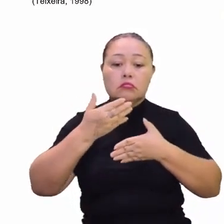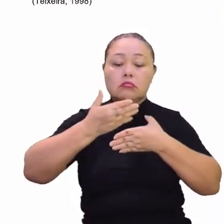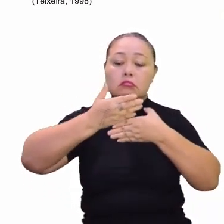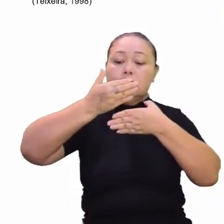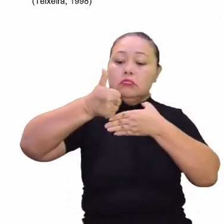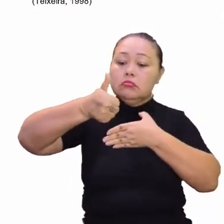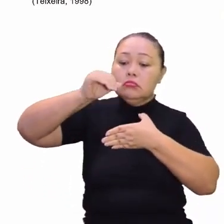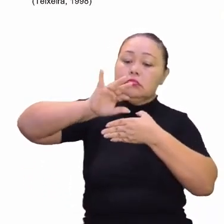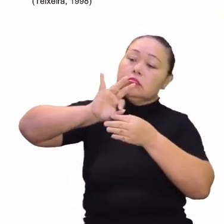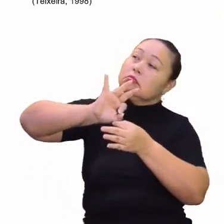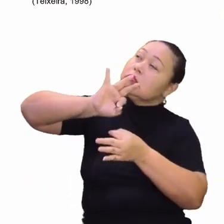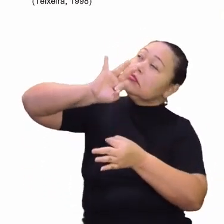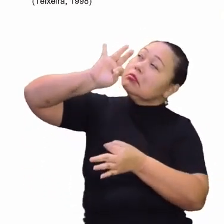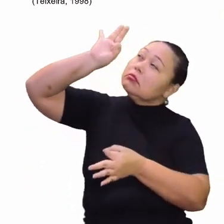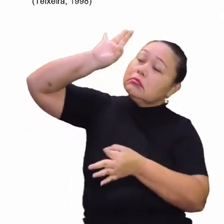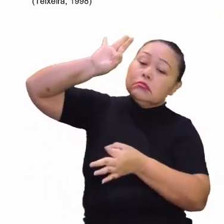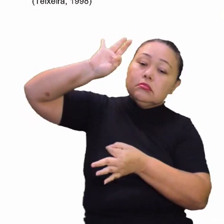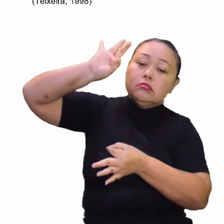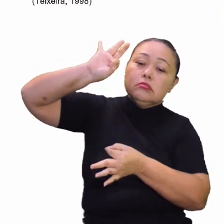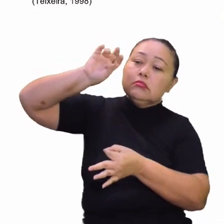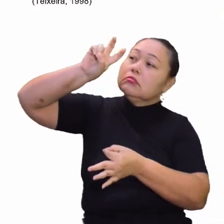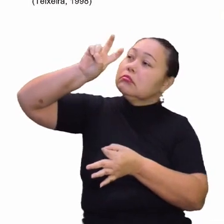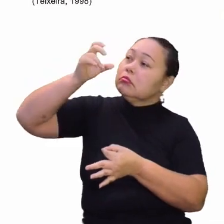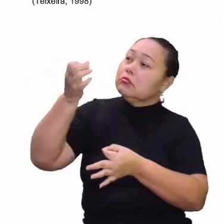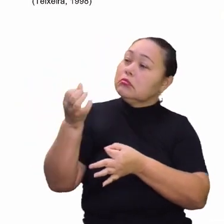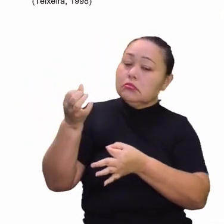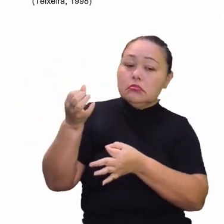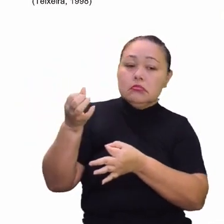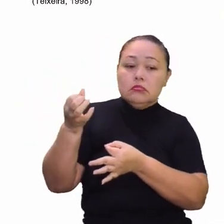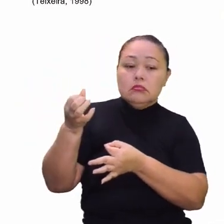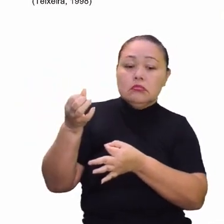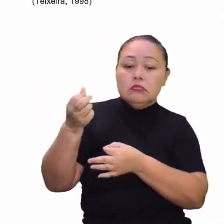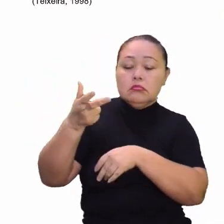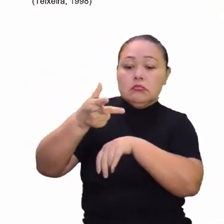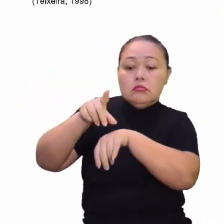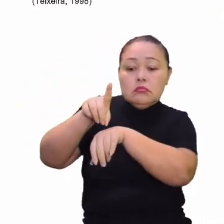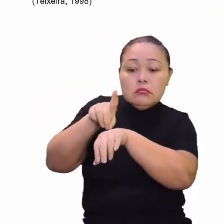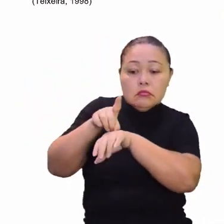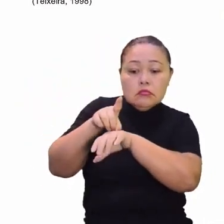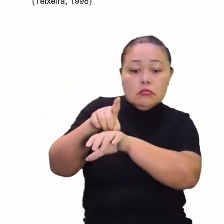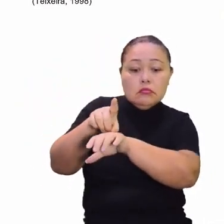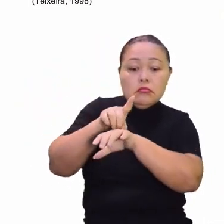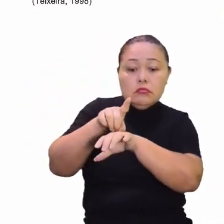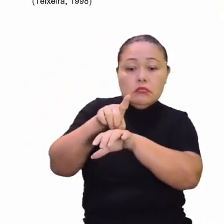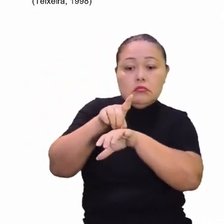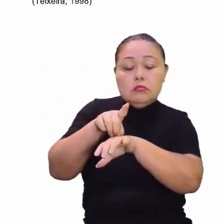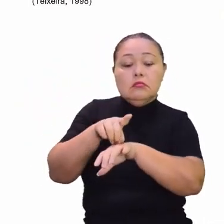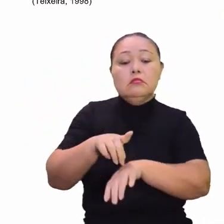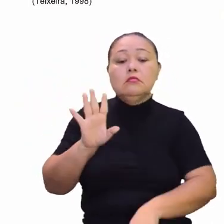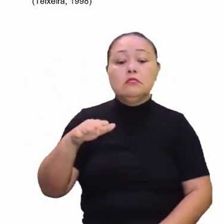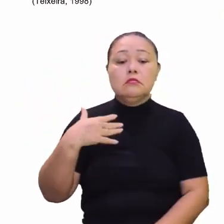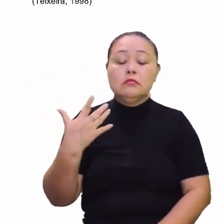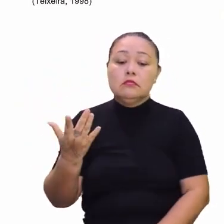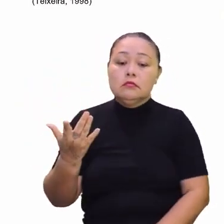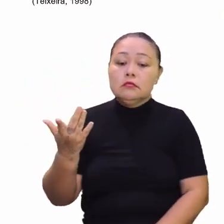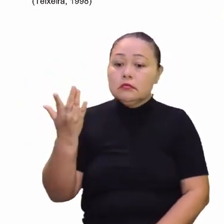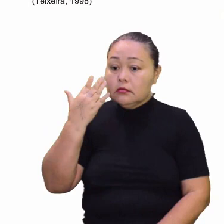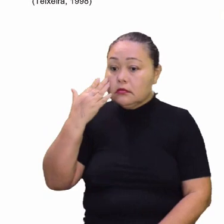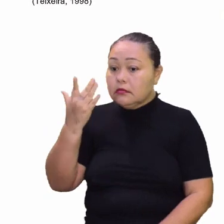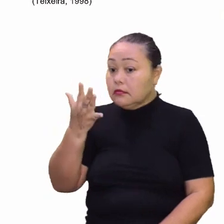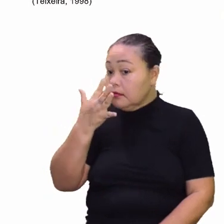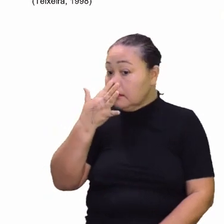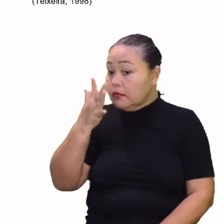10 metros de altura e 56 canhoneiras. Então, você